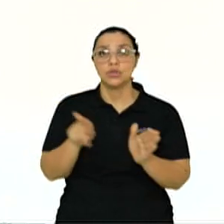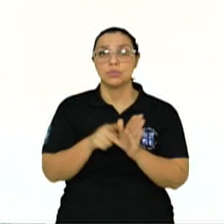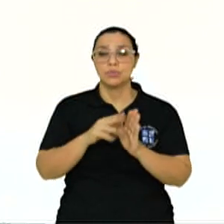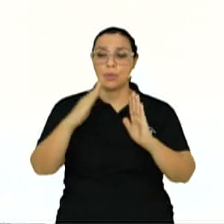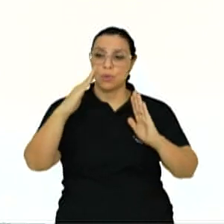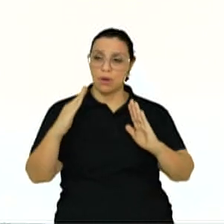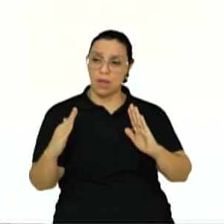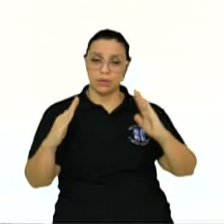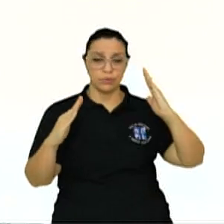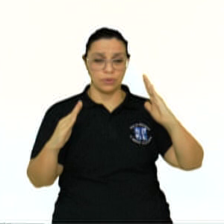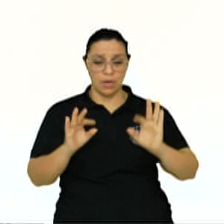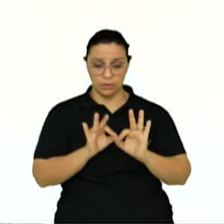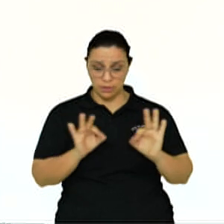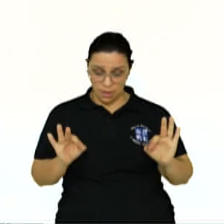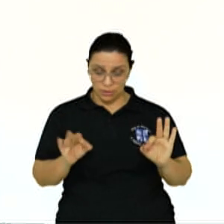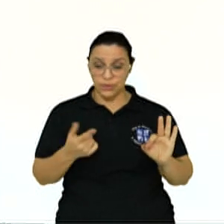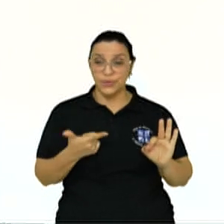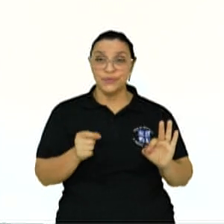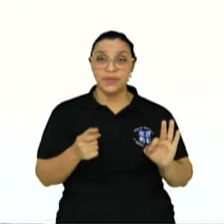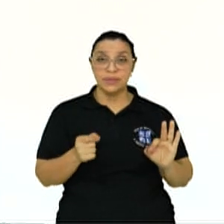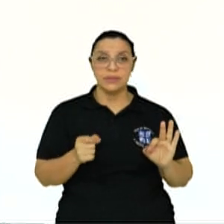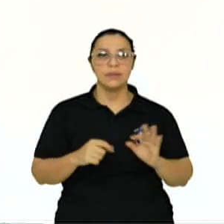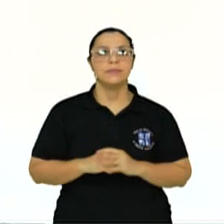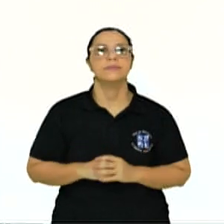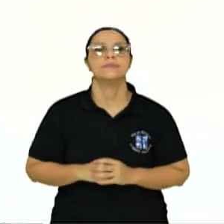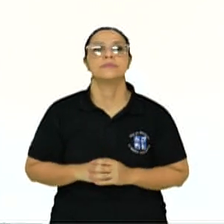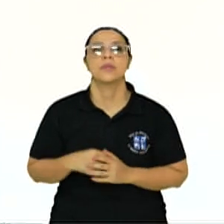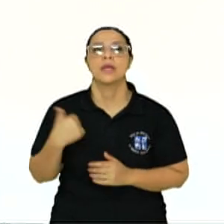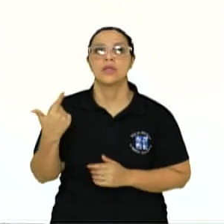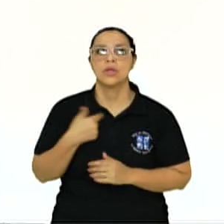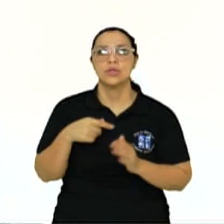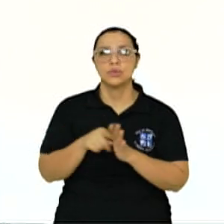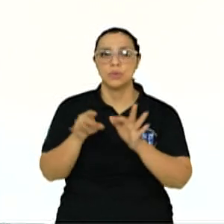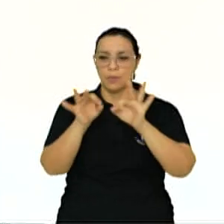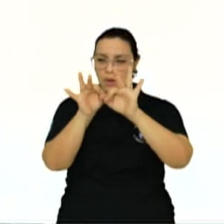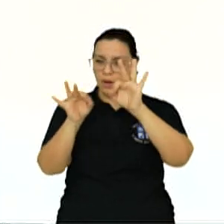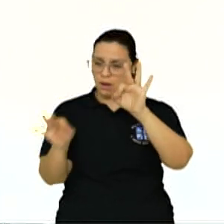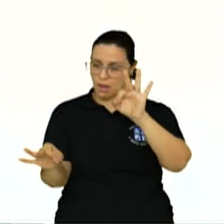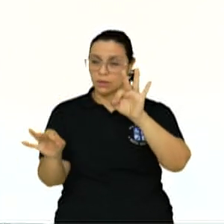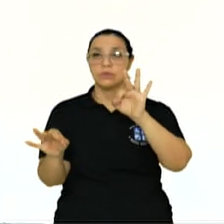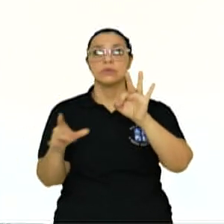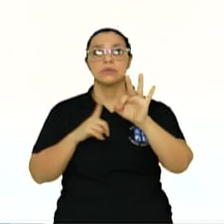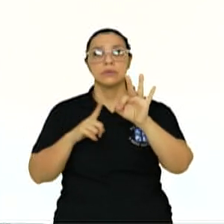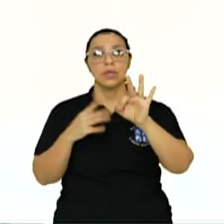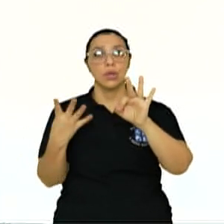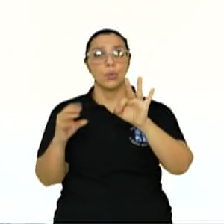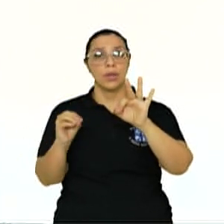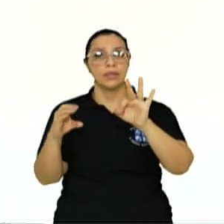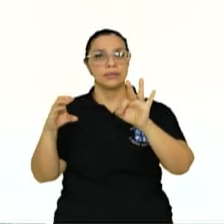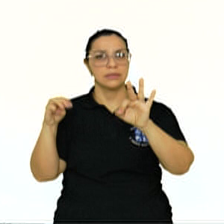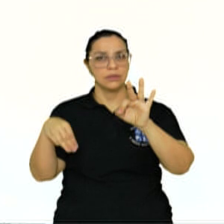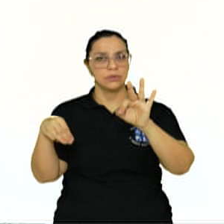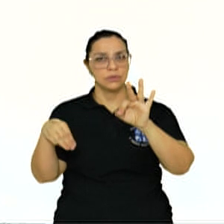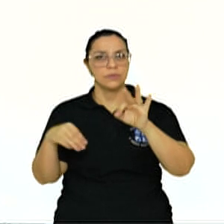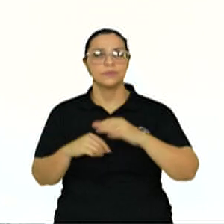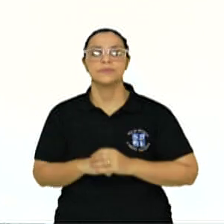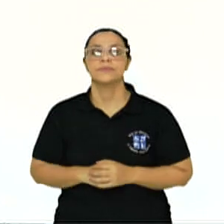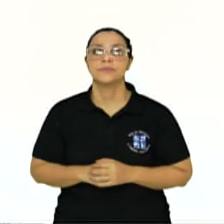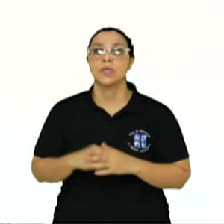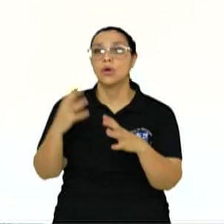da base medindo 20 centímetros, a apótema lateral medindo 40